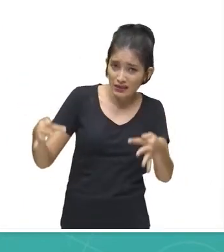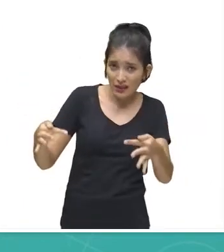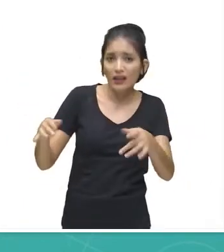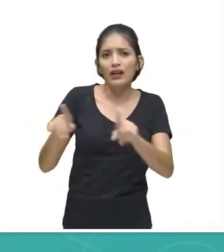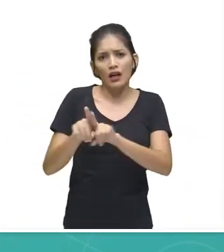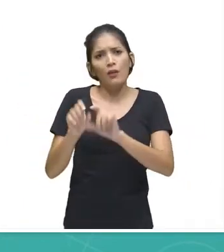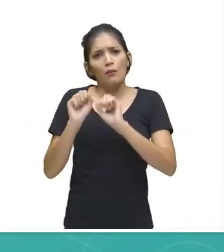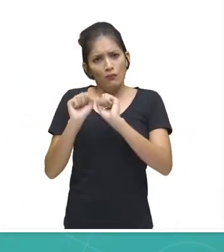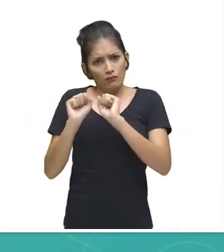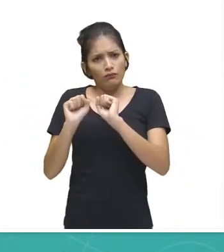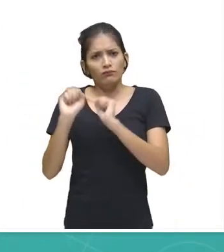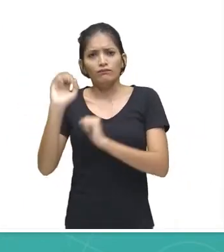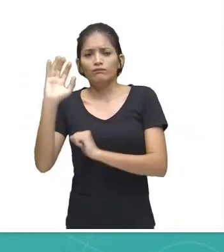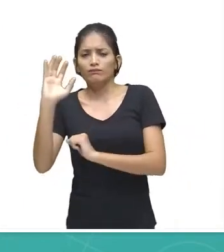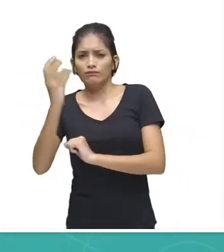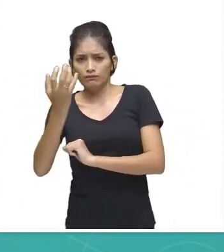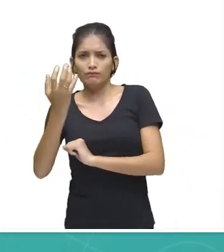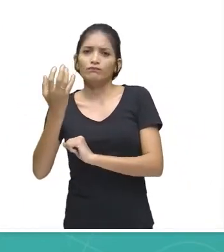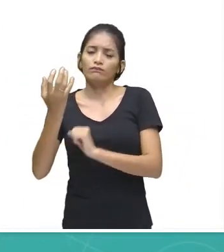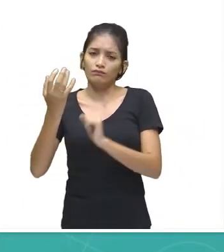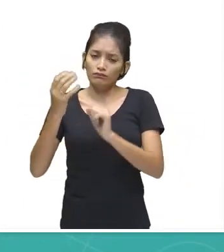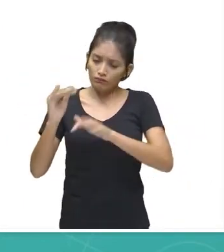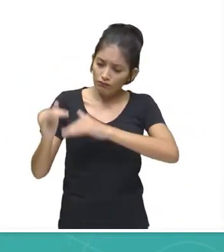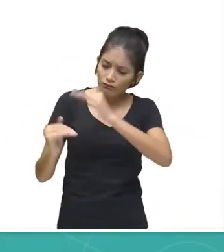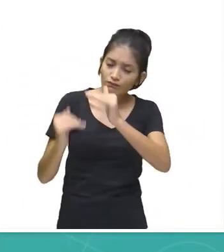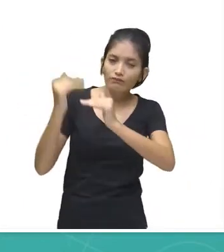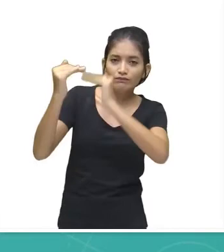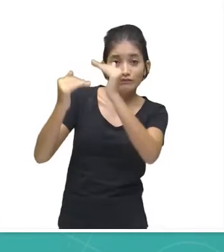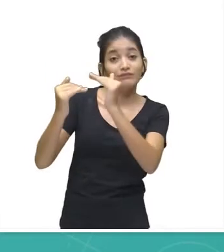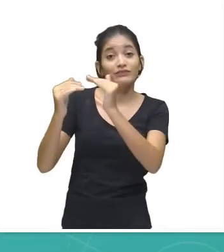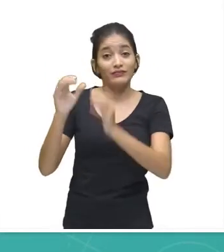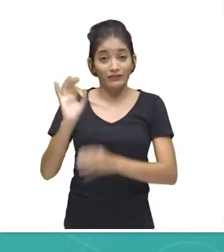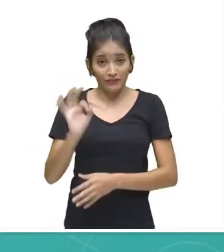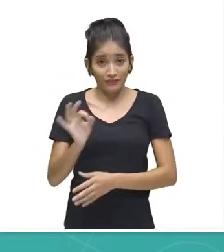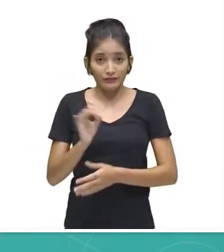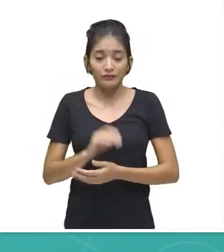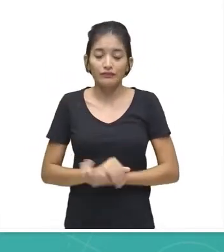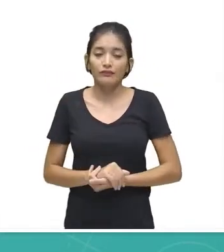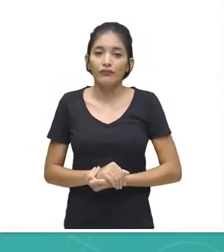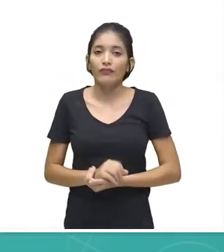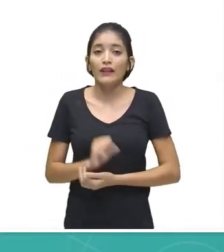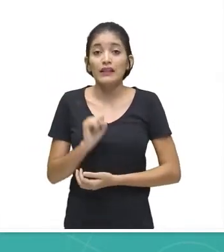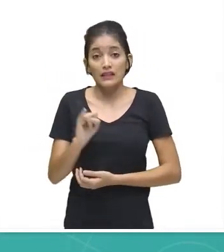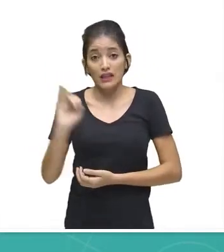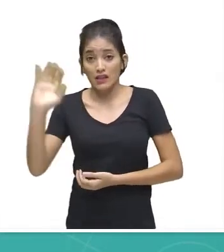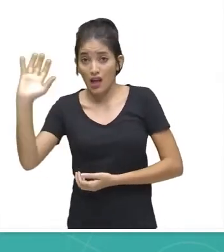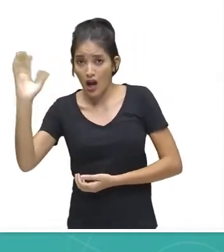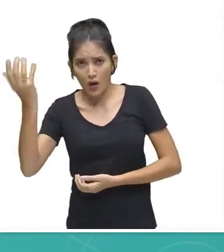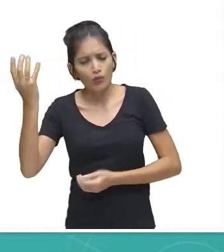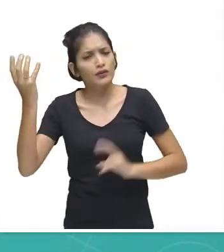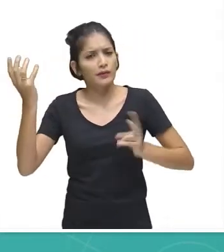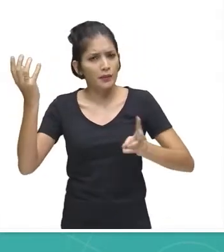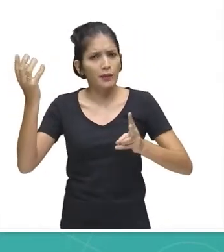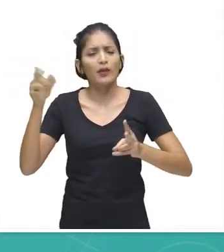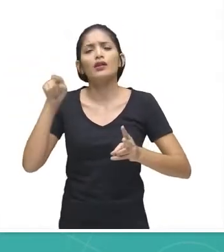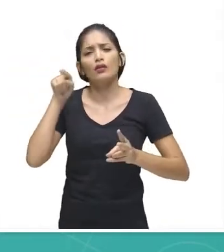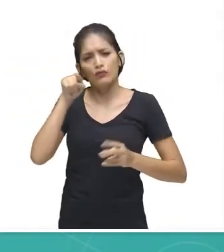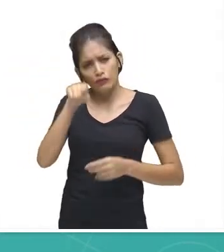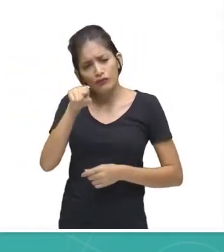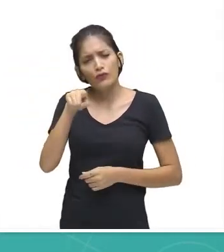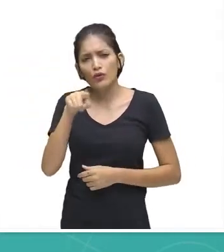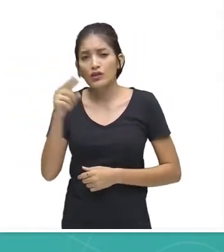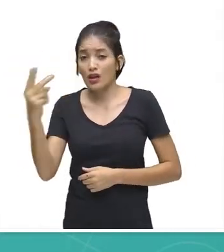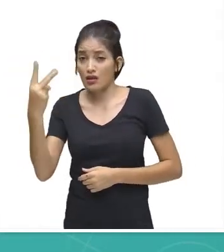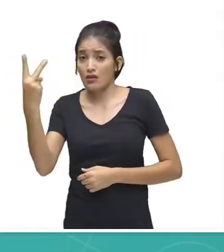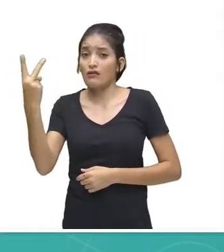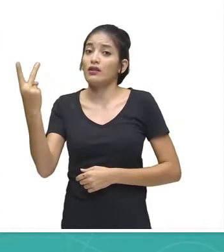uma dignidade fortalecida. Certo, pessoal? Se isto está acontecendo, então tu está colocando valores